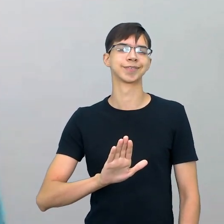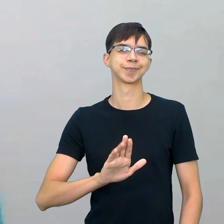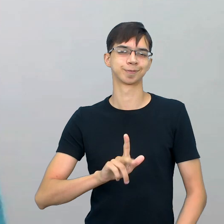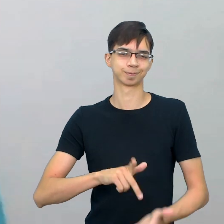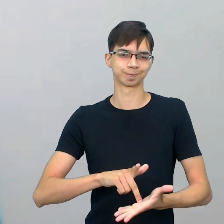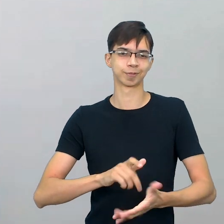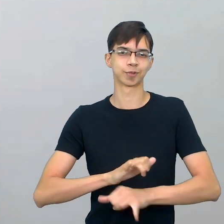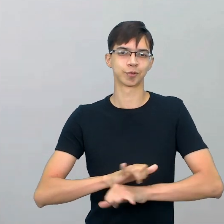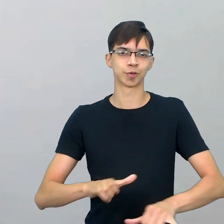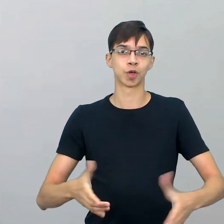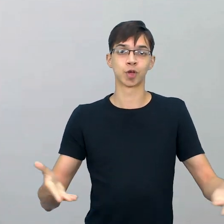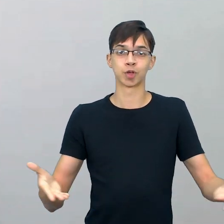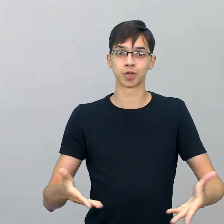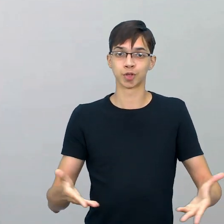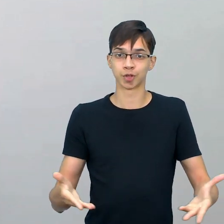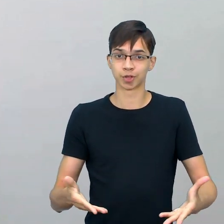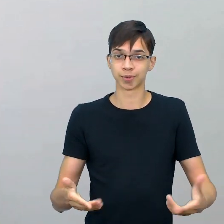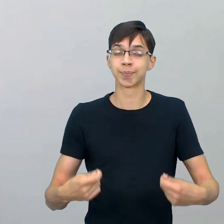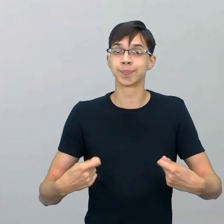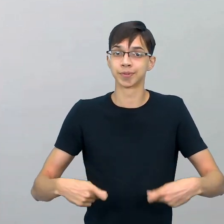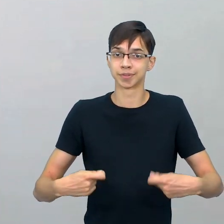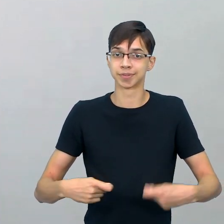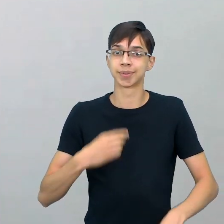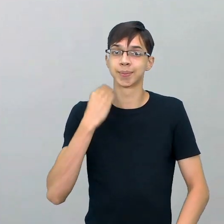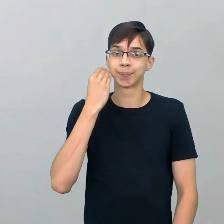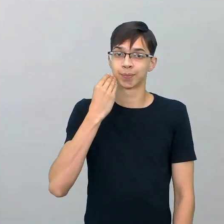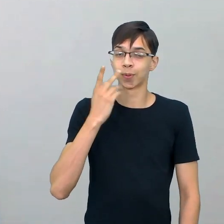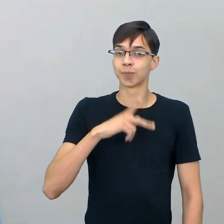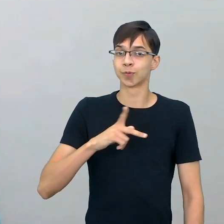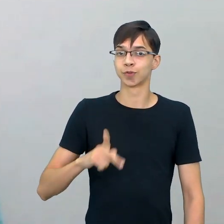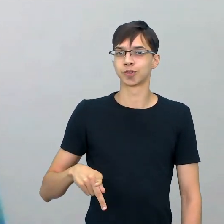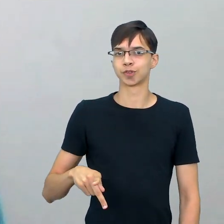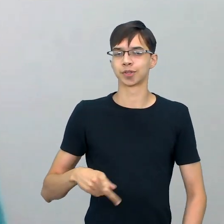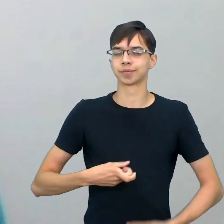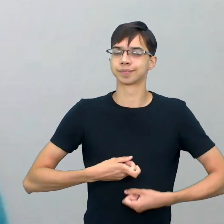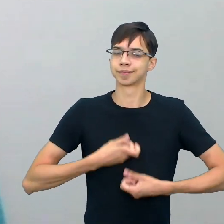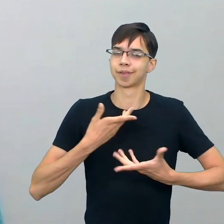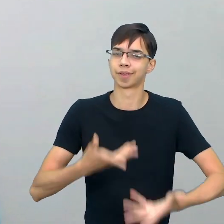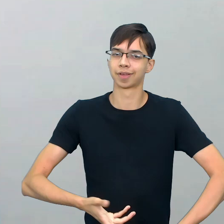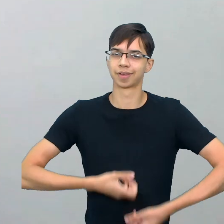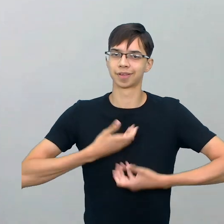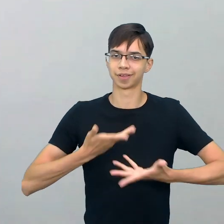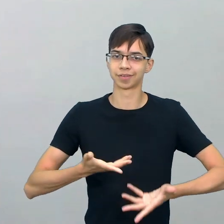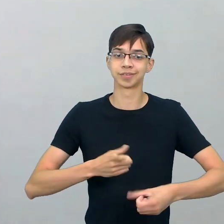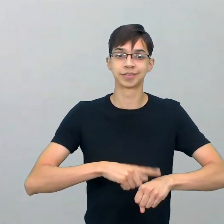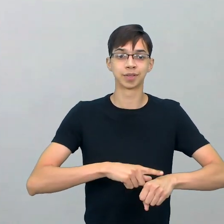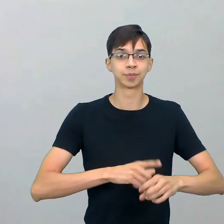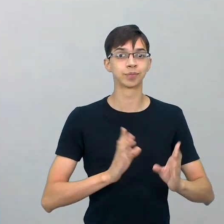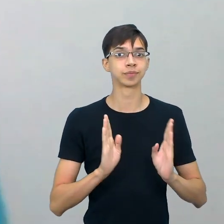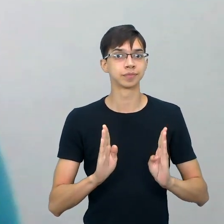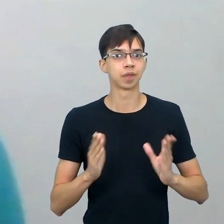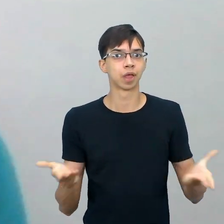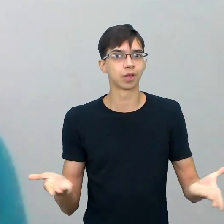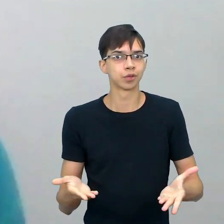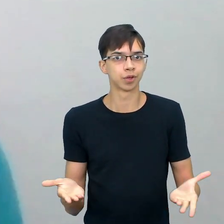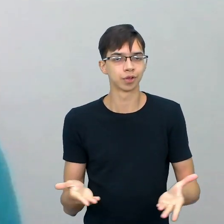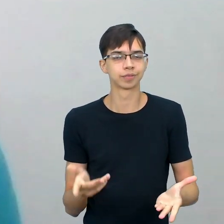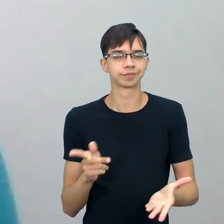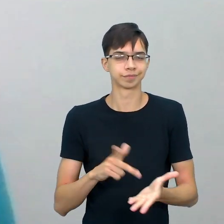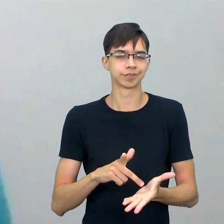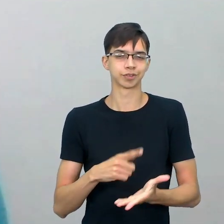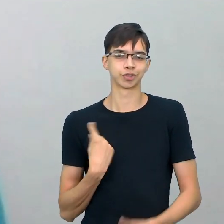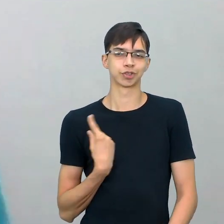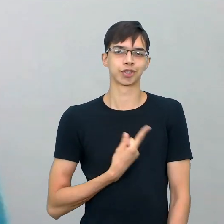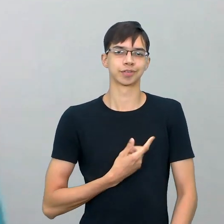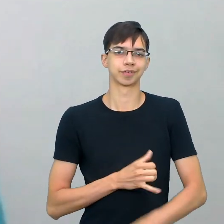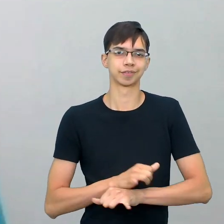gente contava experiências nossas também para os professores. Então, vamos manter esse momento, que seja o nosso momento. Bom,